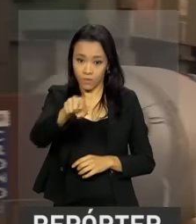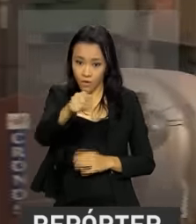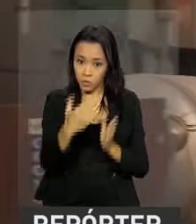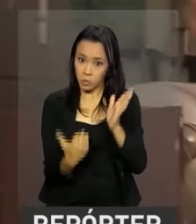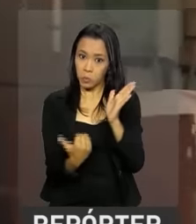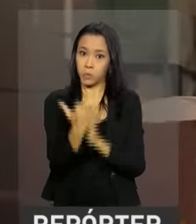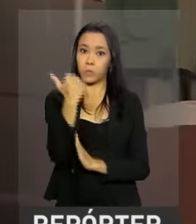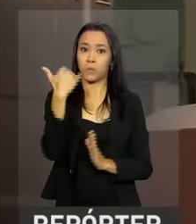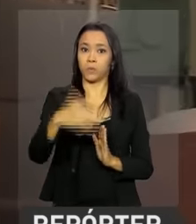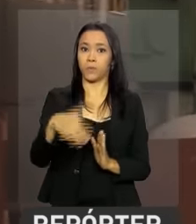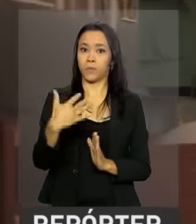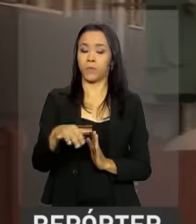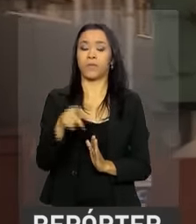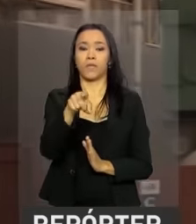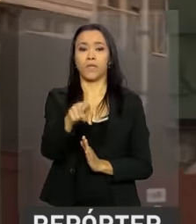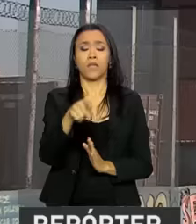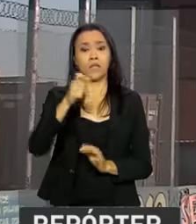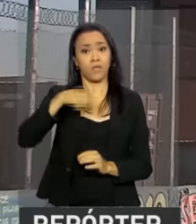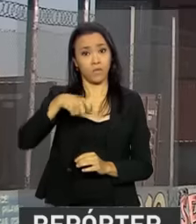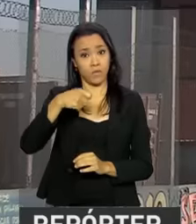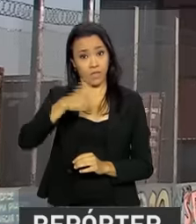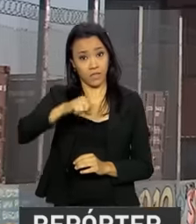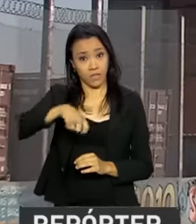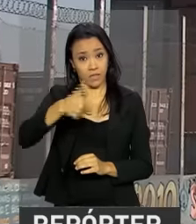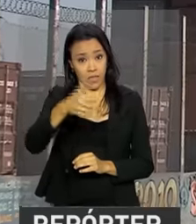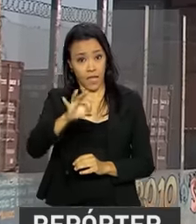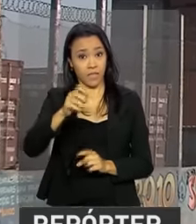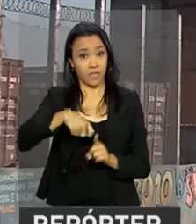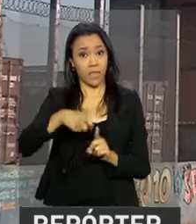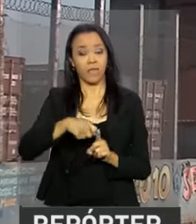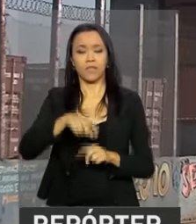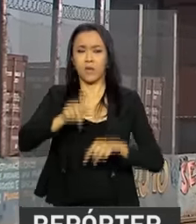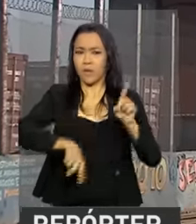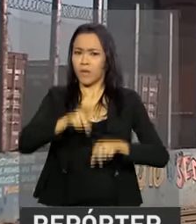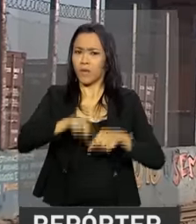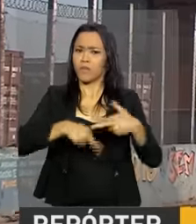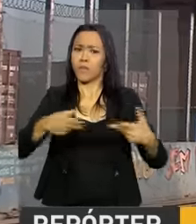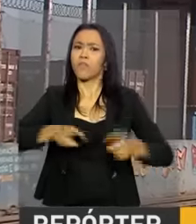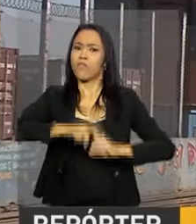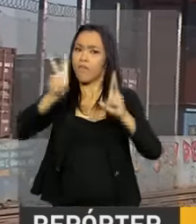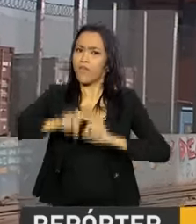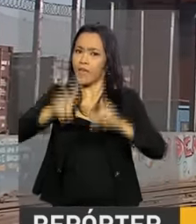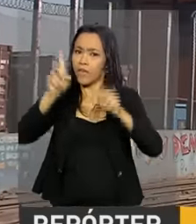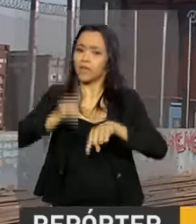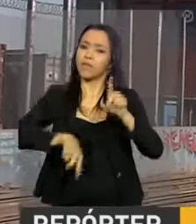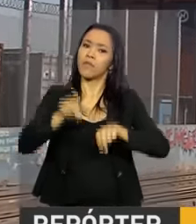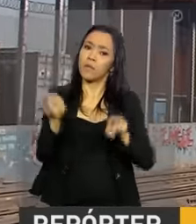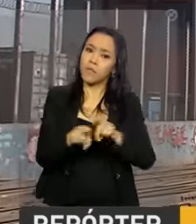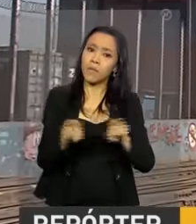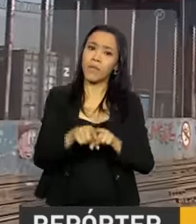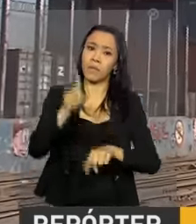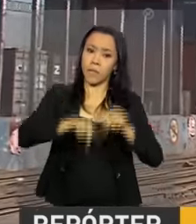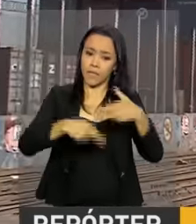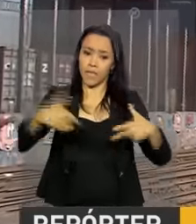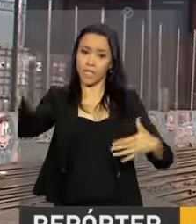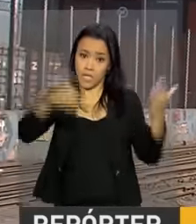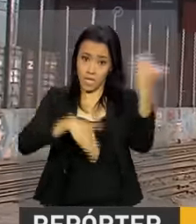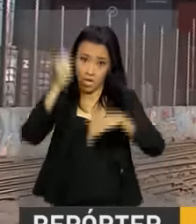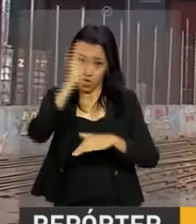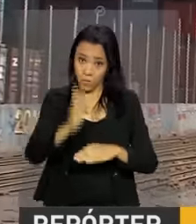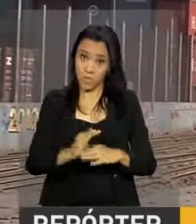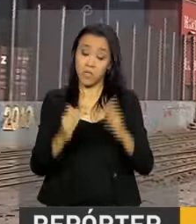dos 10 primeiros meses do ano a diferença entre as exportações e importações bateu recorde está Positiva em